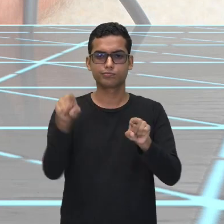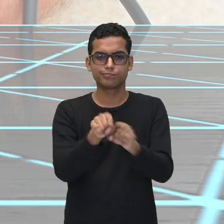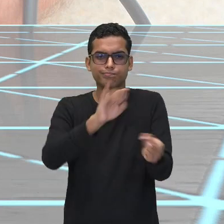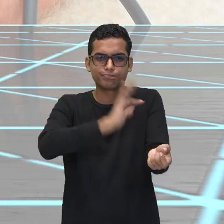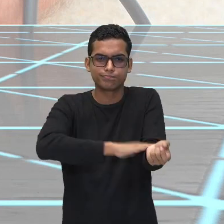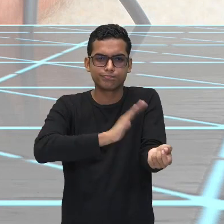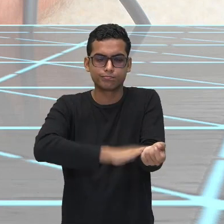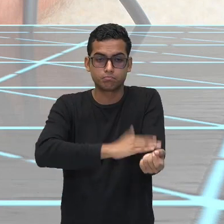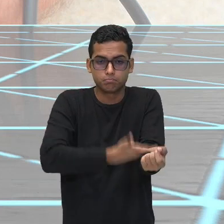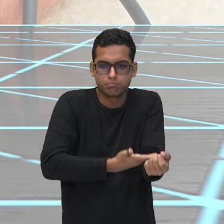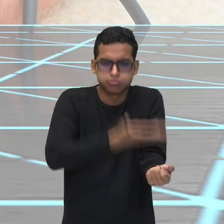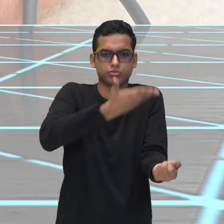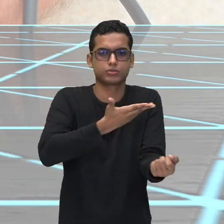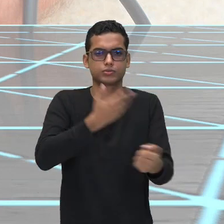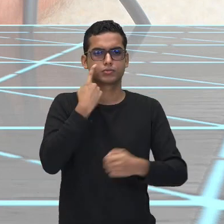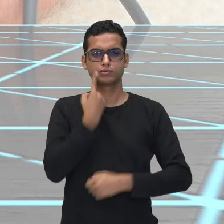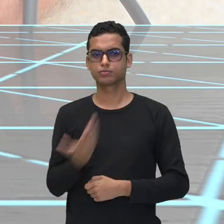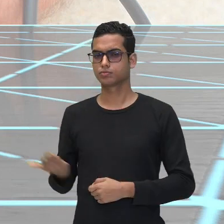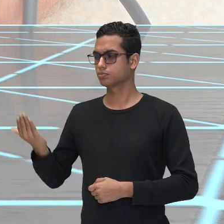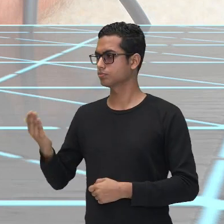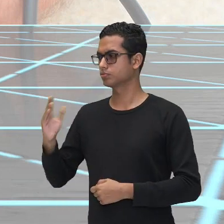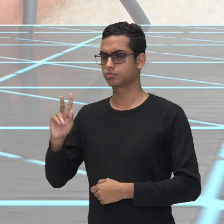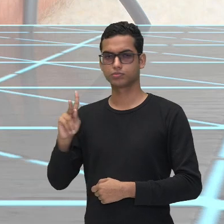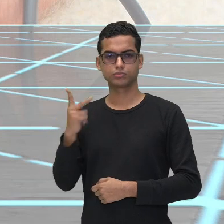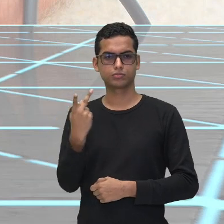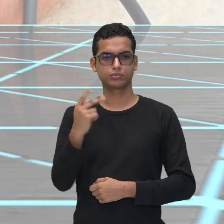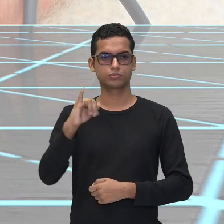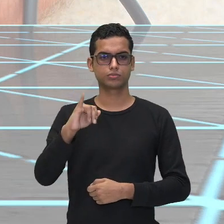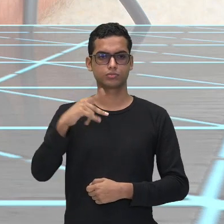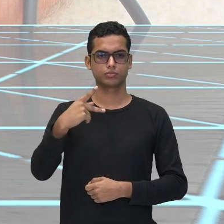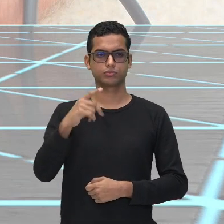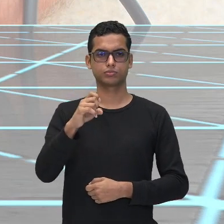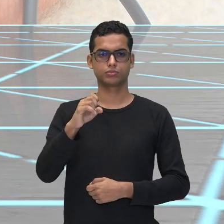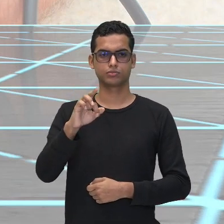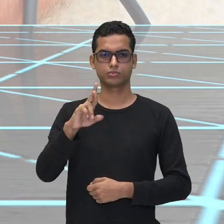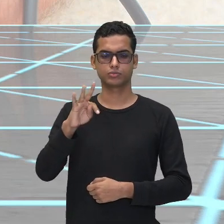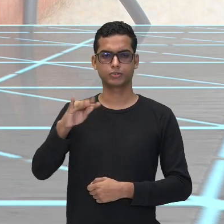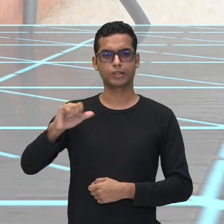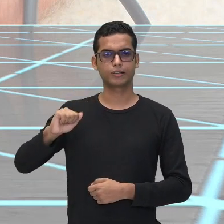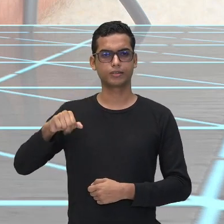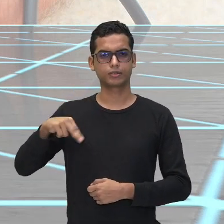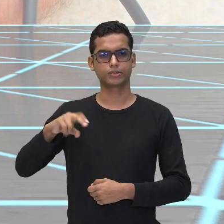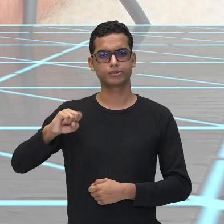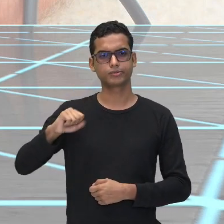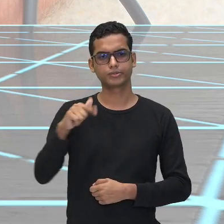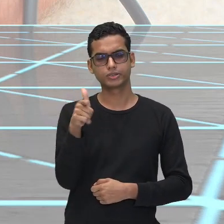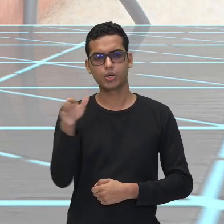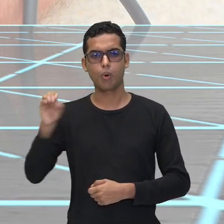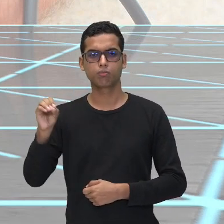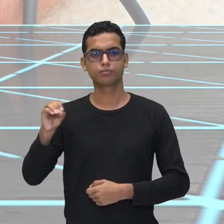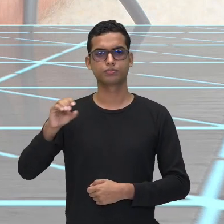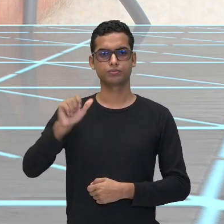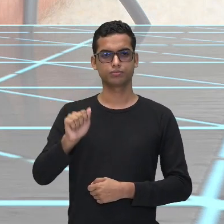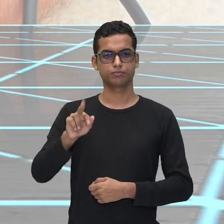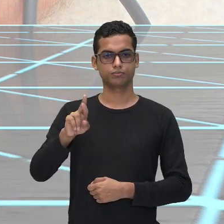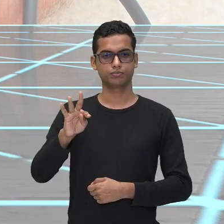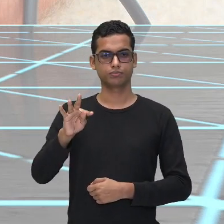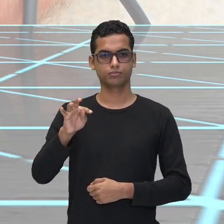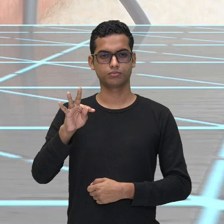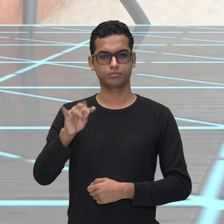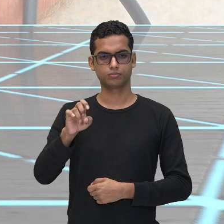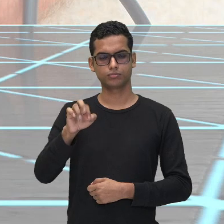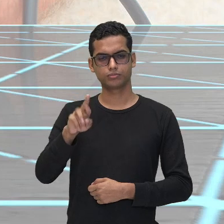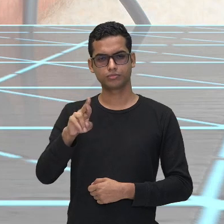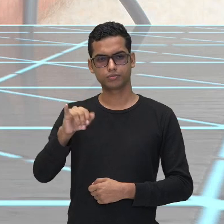a hipertensão arterial ou pressão alta é uma doença crônica caracterizada pelos níveis